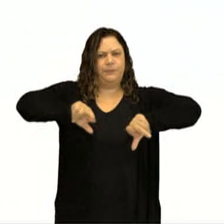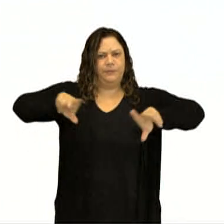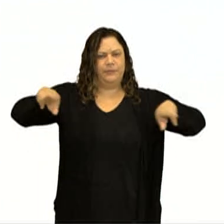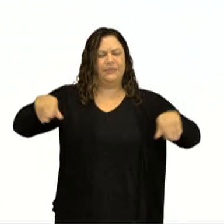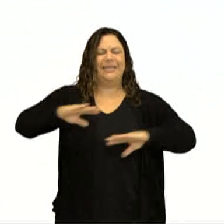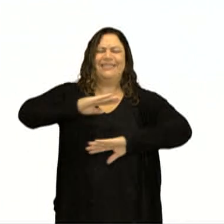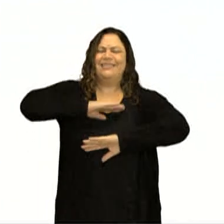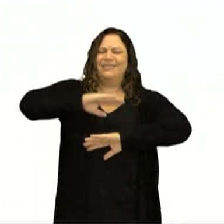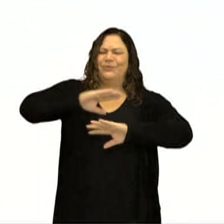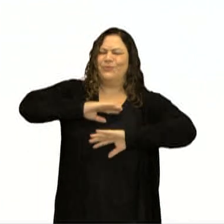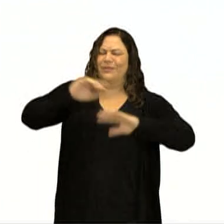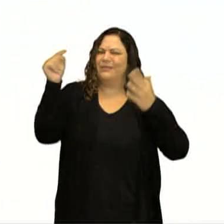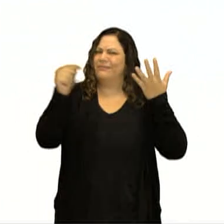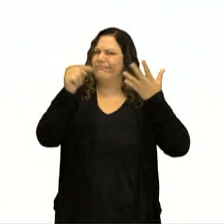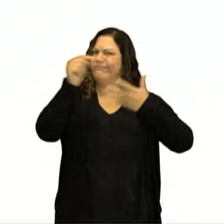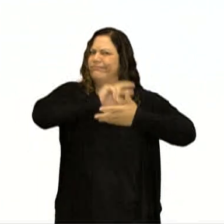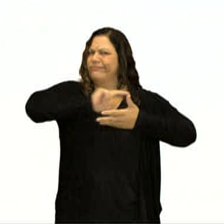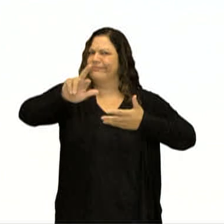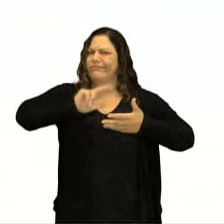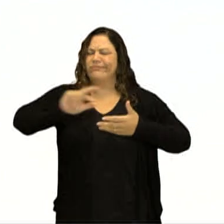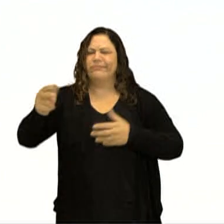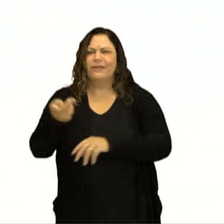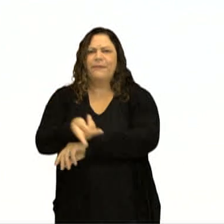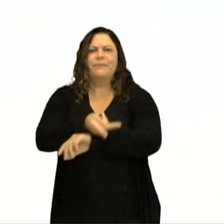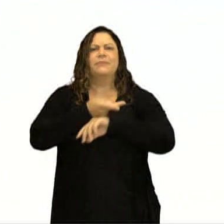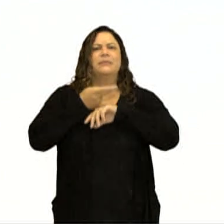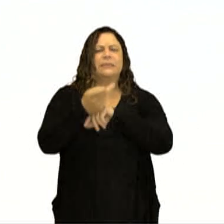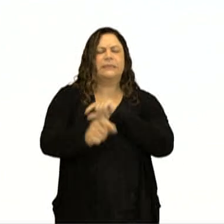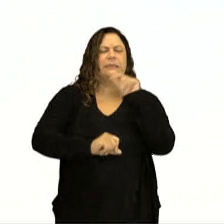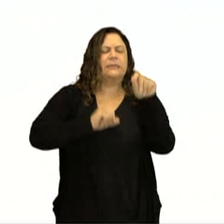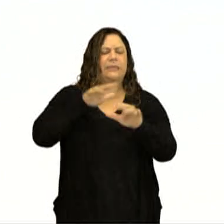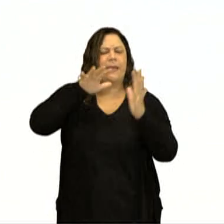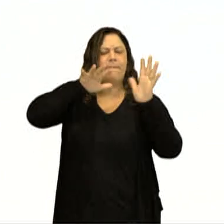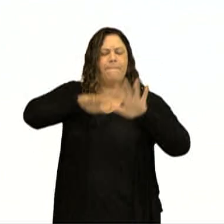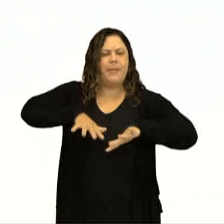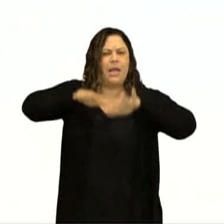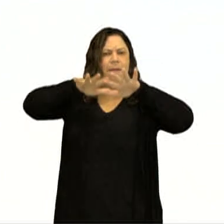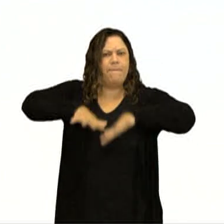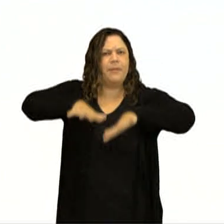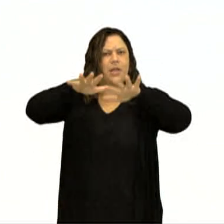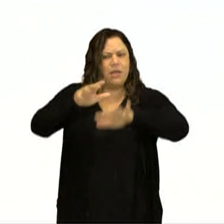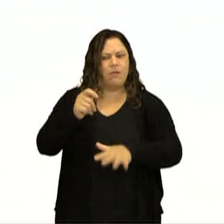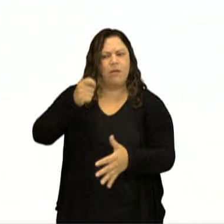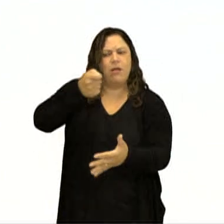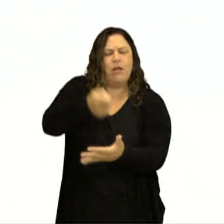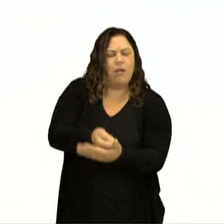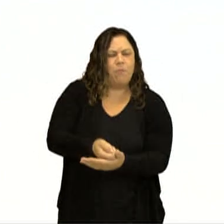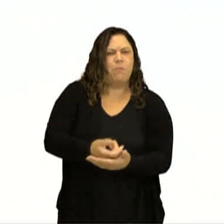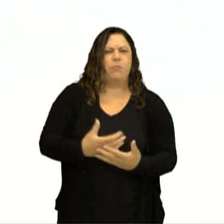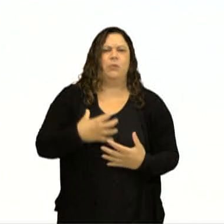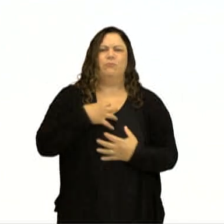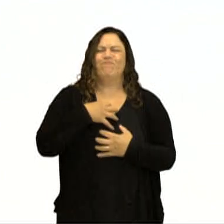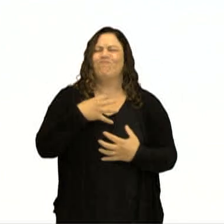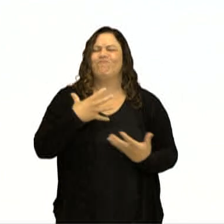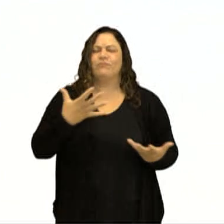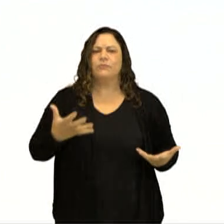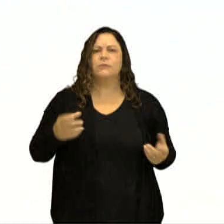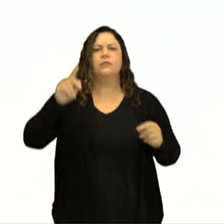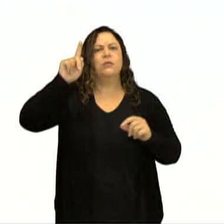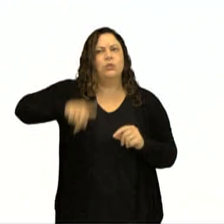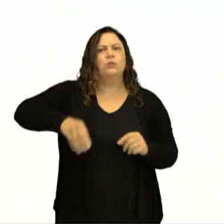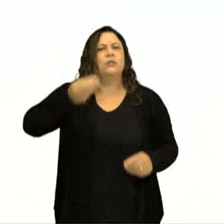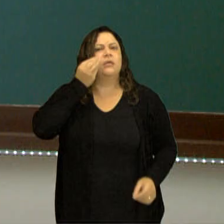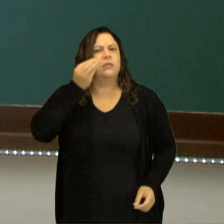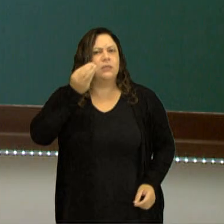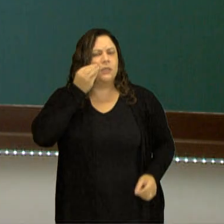e eles vão começar buscando, vão começar a se manifestar impondo essa insatisfação e tentando dizer que